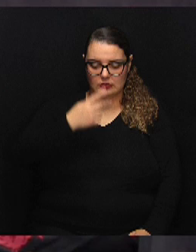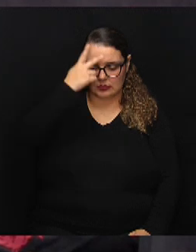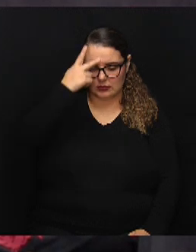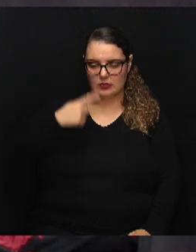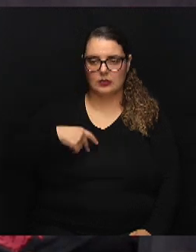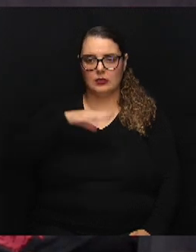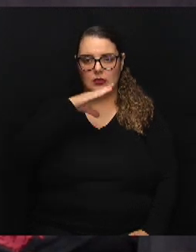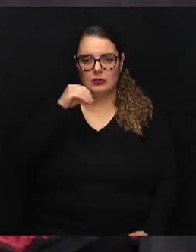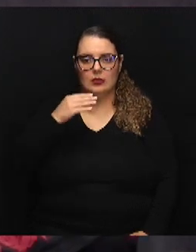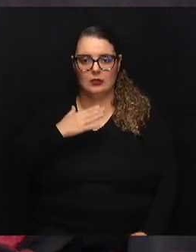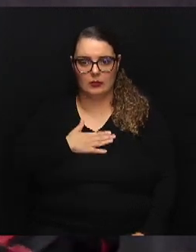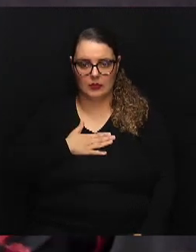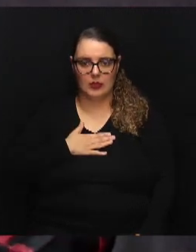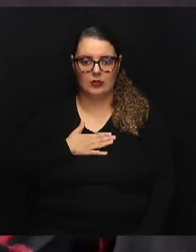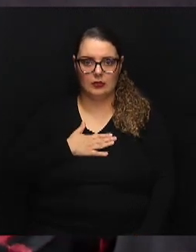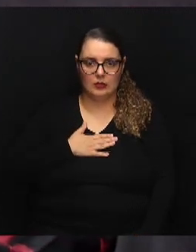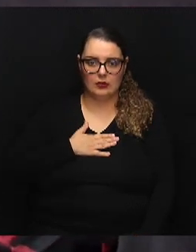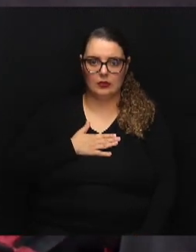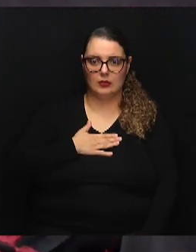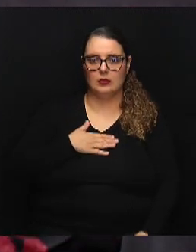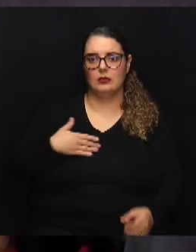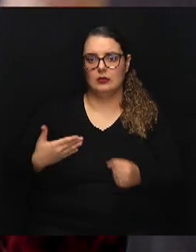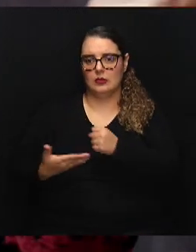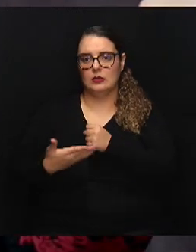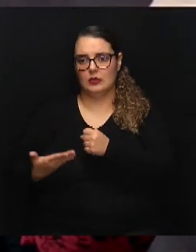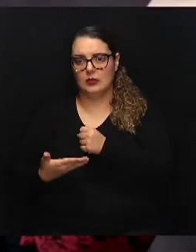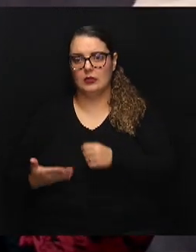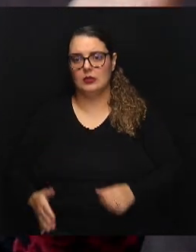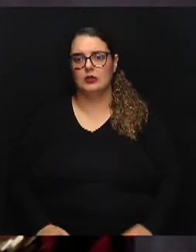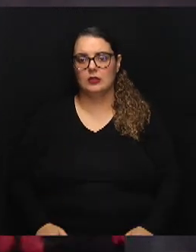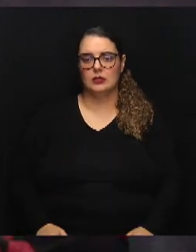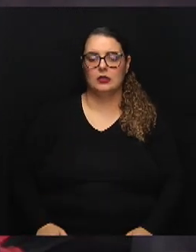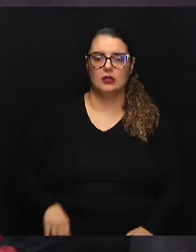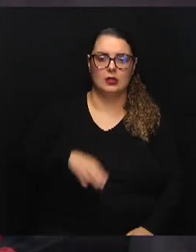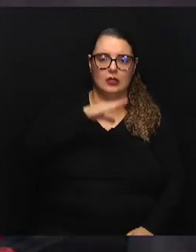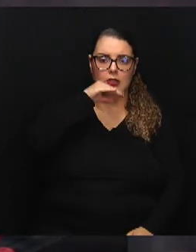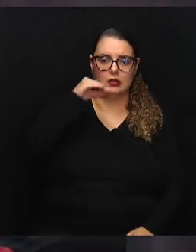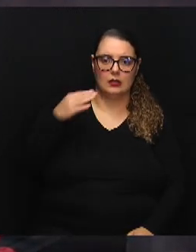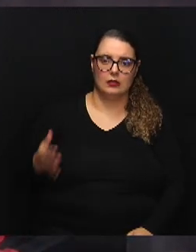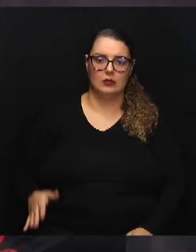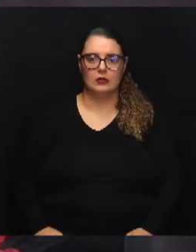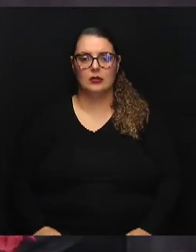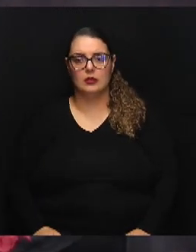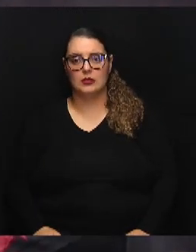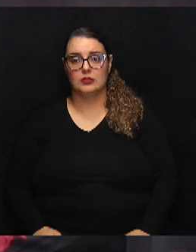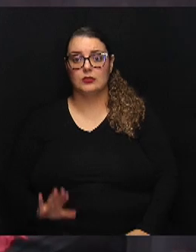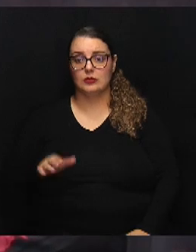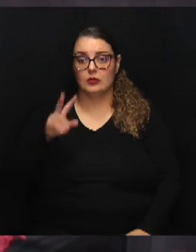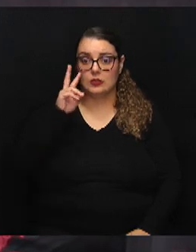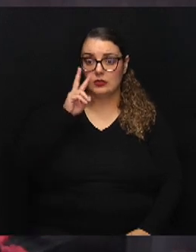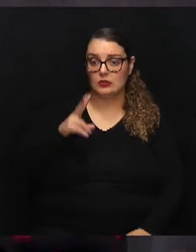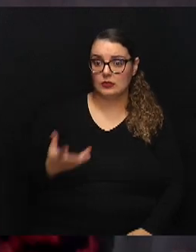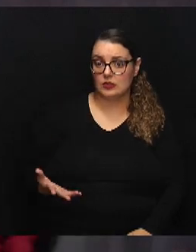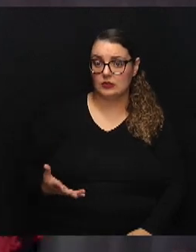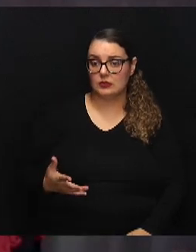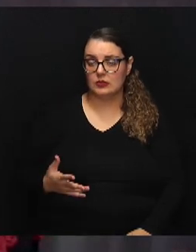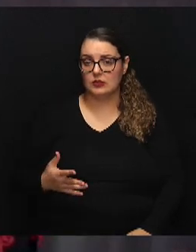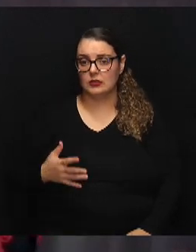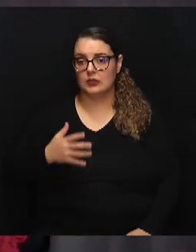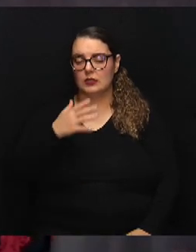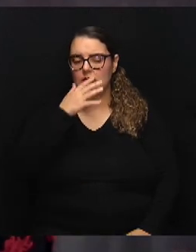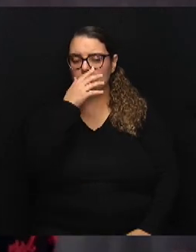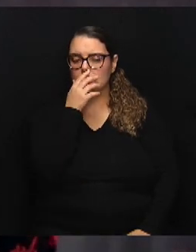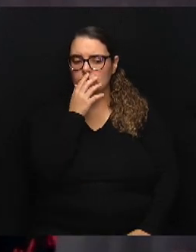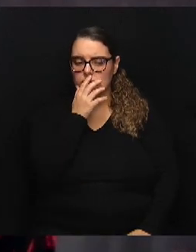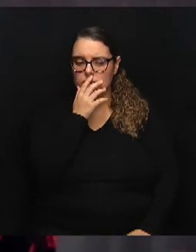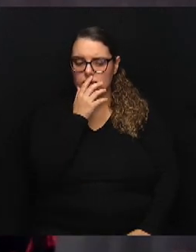mim, a gente vê por base nessa série, né, Adolescência, recentemente, quando você olha essas situações, você fala, o